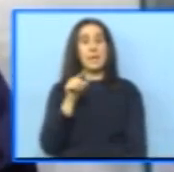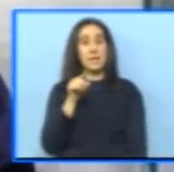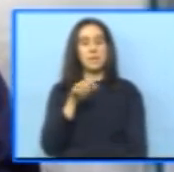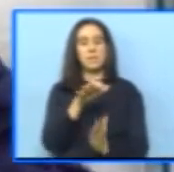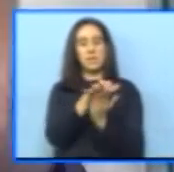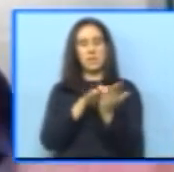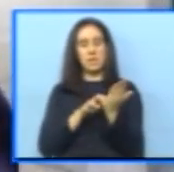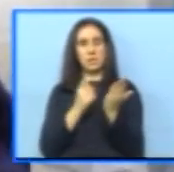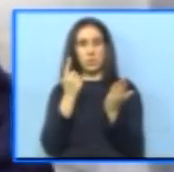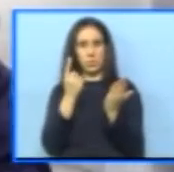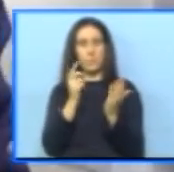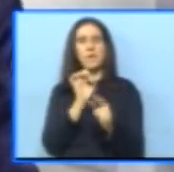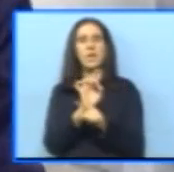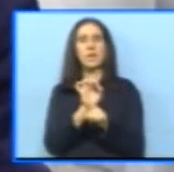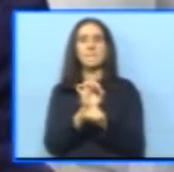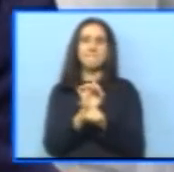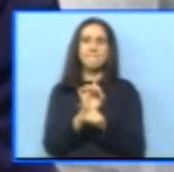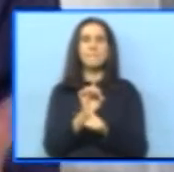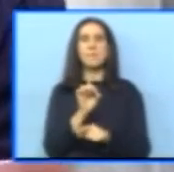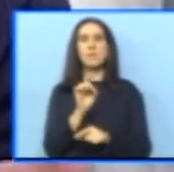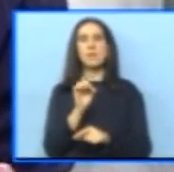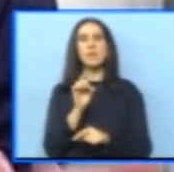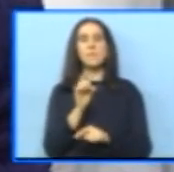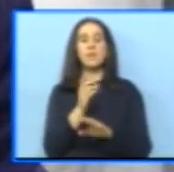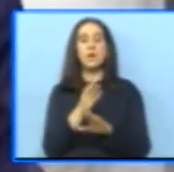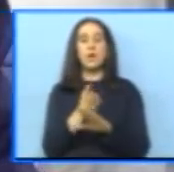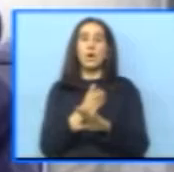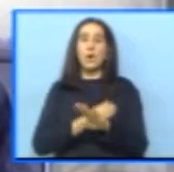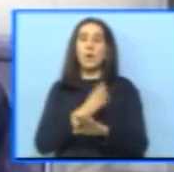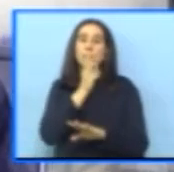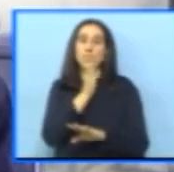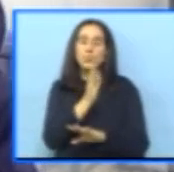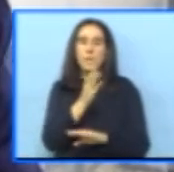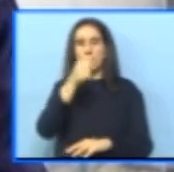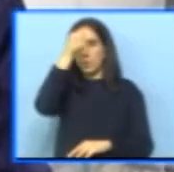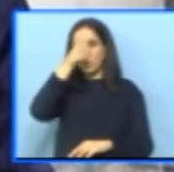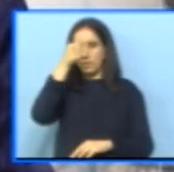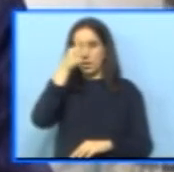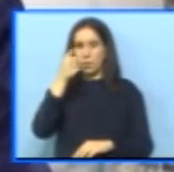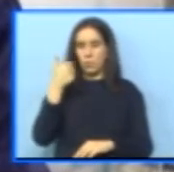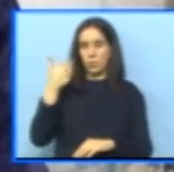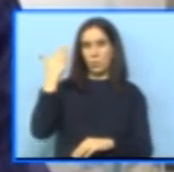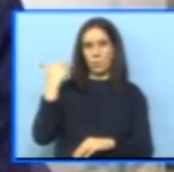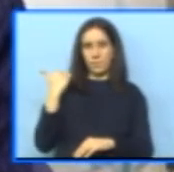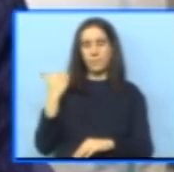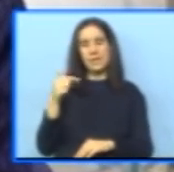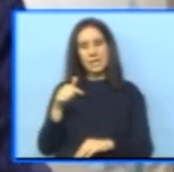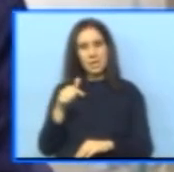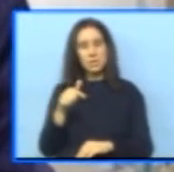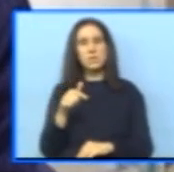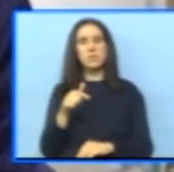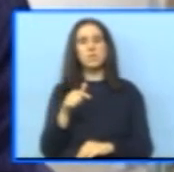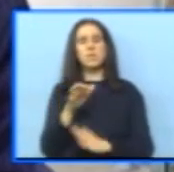dentro daquele enquadramento que foi referido, a que se refere no domingo anterior. Este é um dos textos mais marcantes